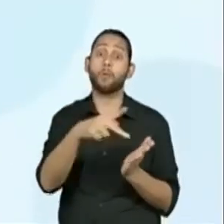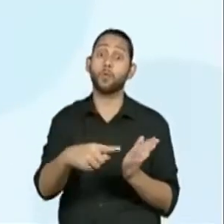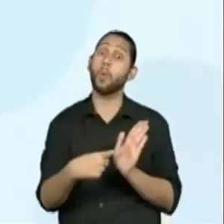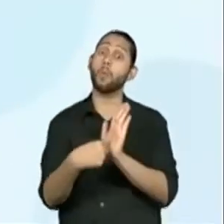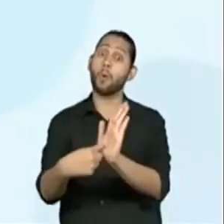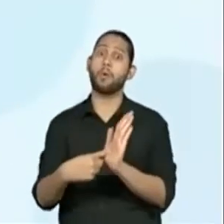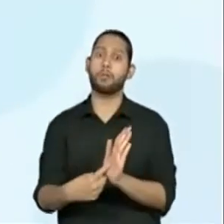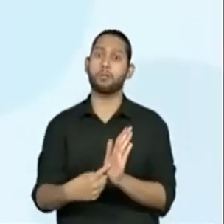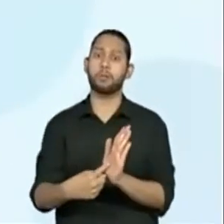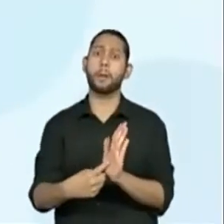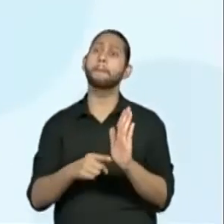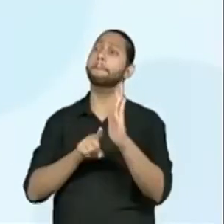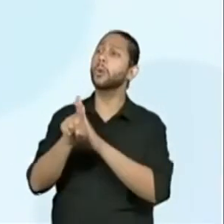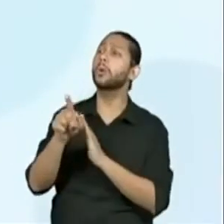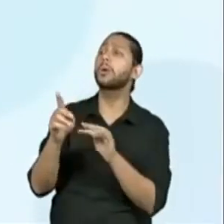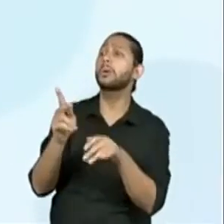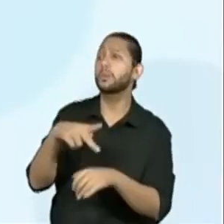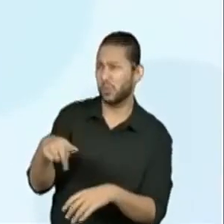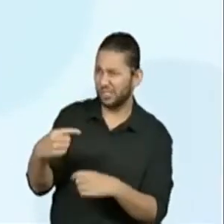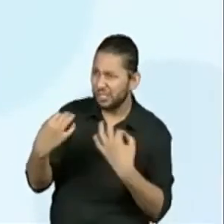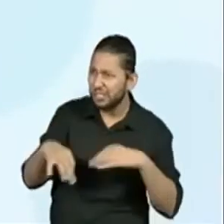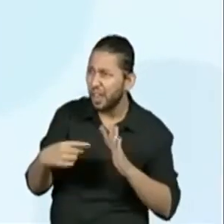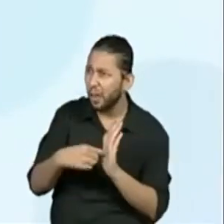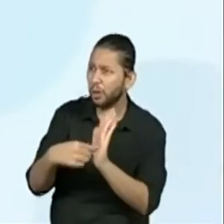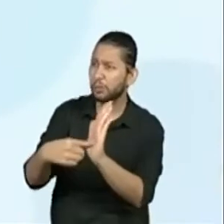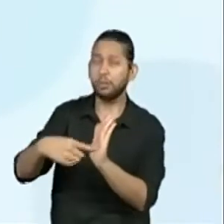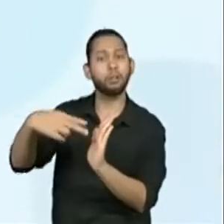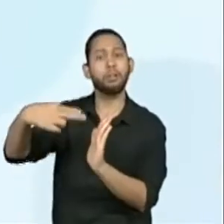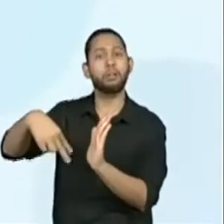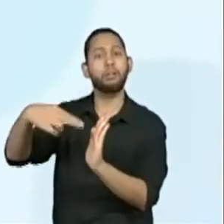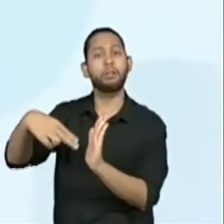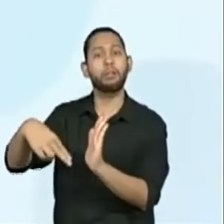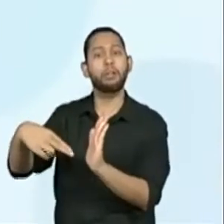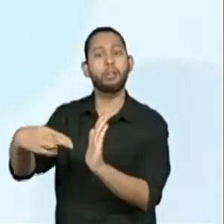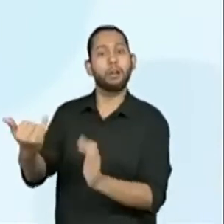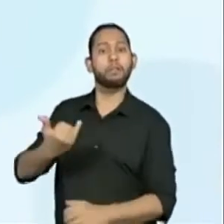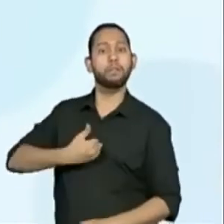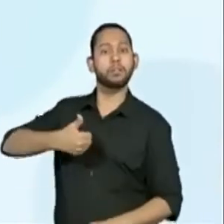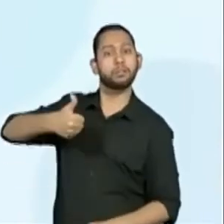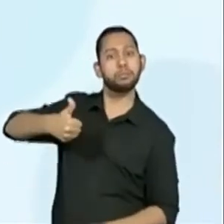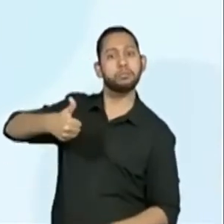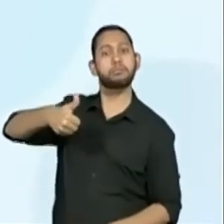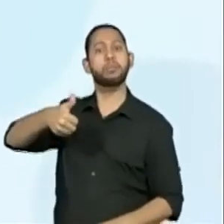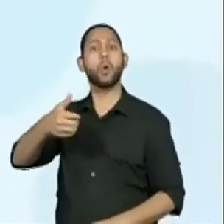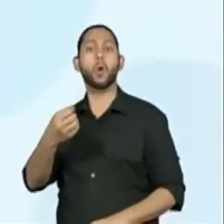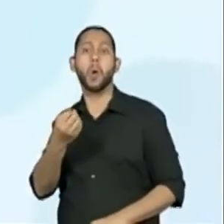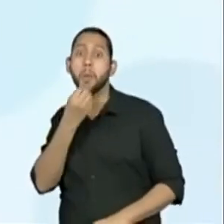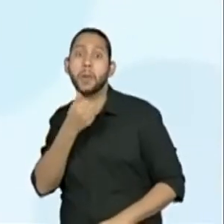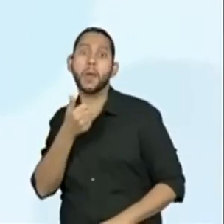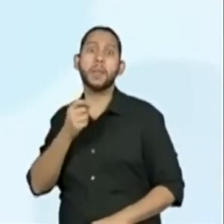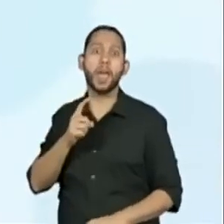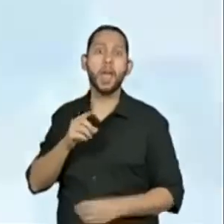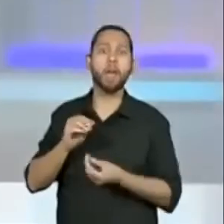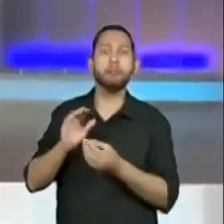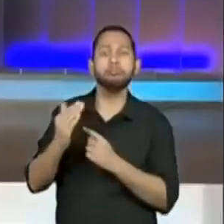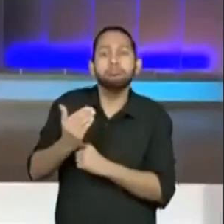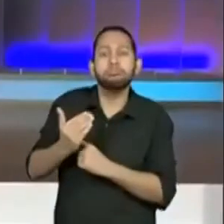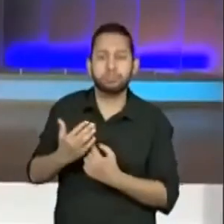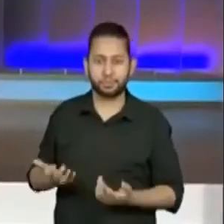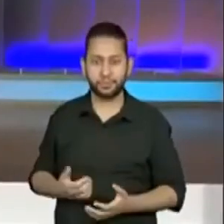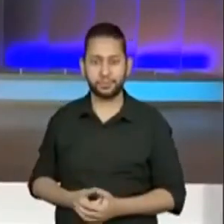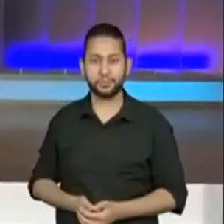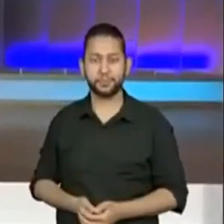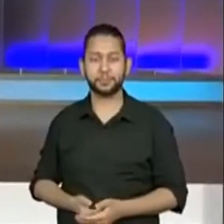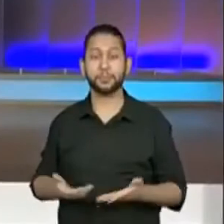se tá certo se tá legal jeito que vocês fizeram certo ótimo print já foi tirado